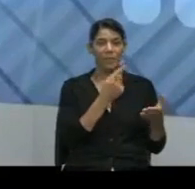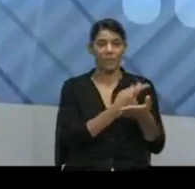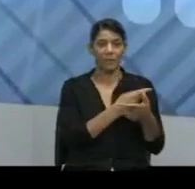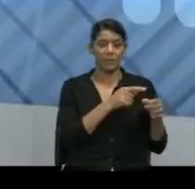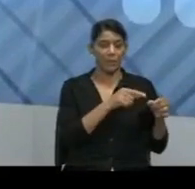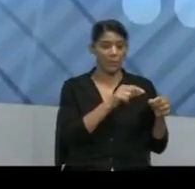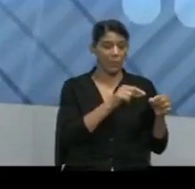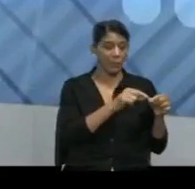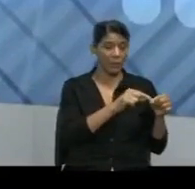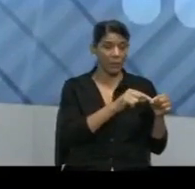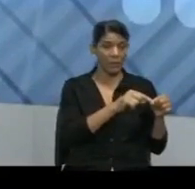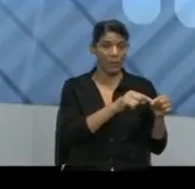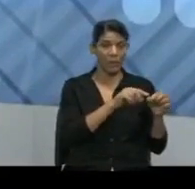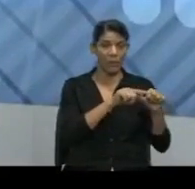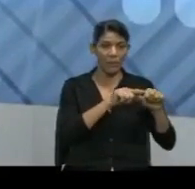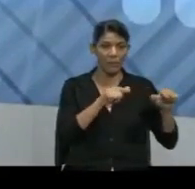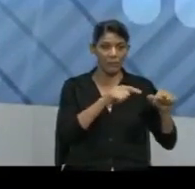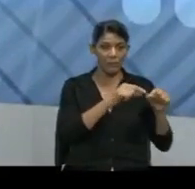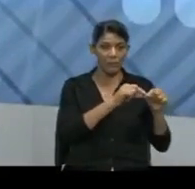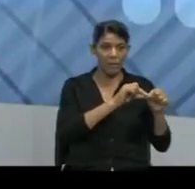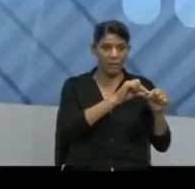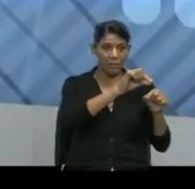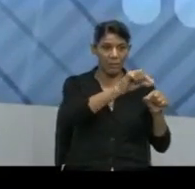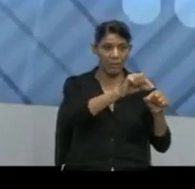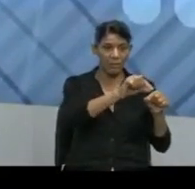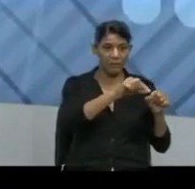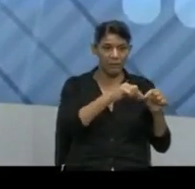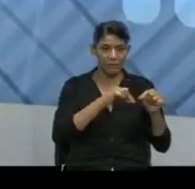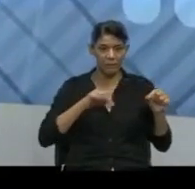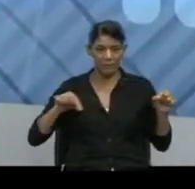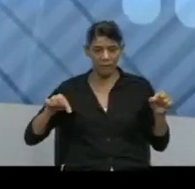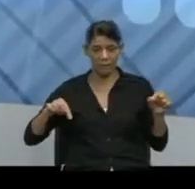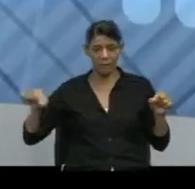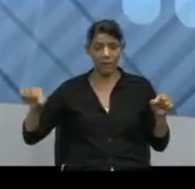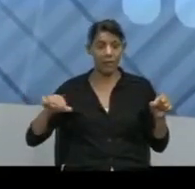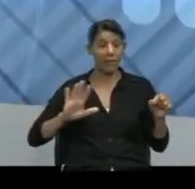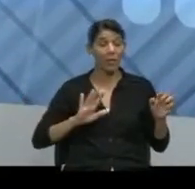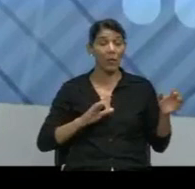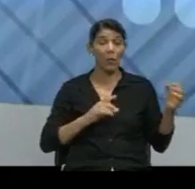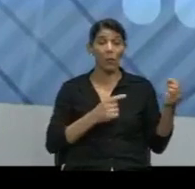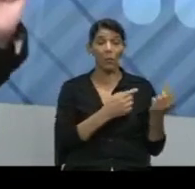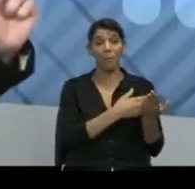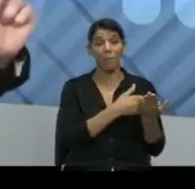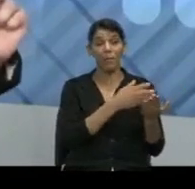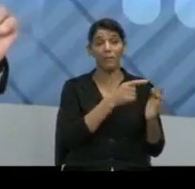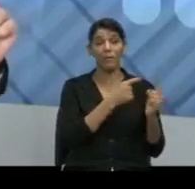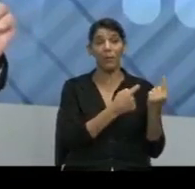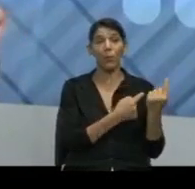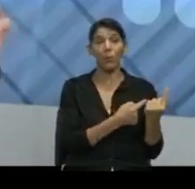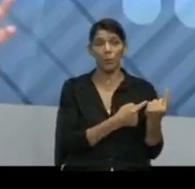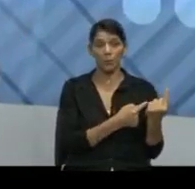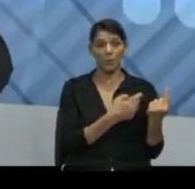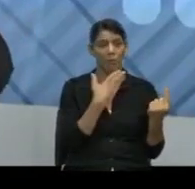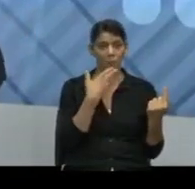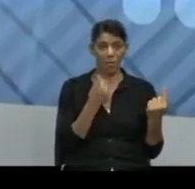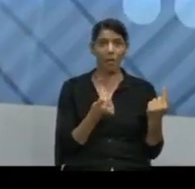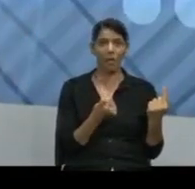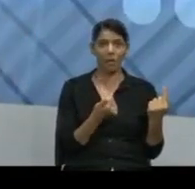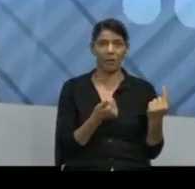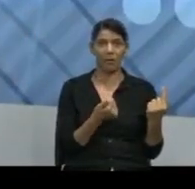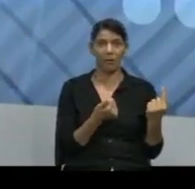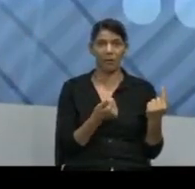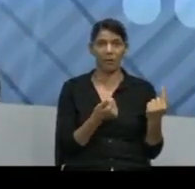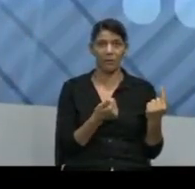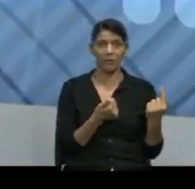fazendo o nivelamento, nivela esse com aquele, depois aquele com o outro, esse com esse, sabe?